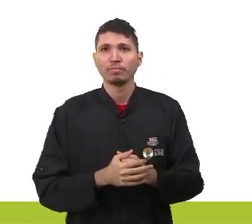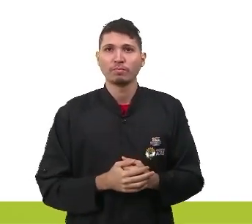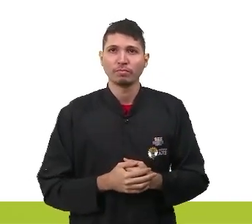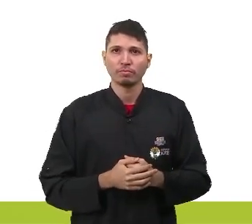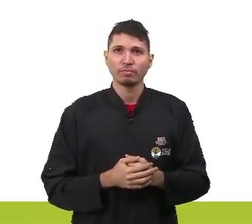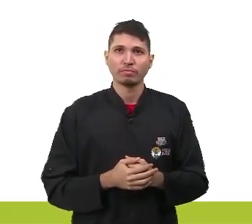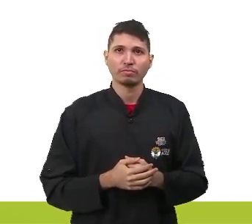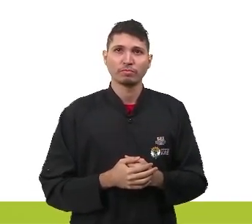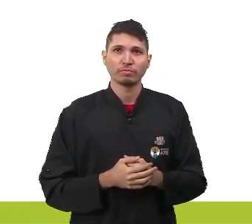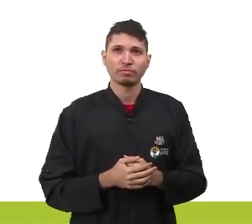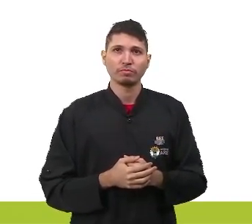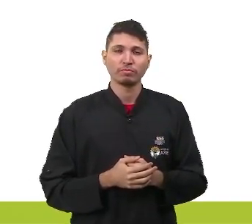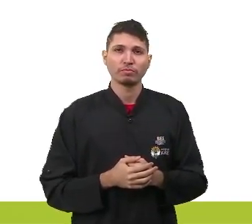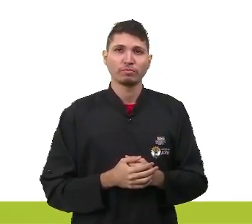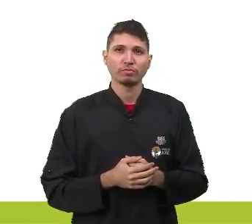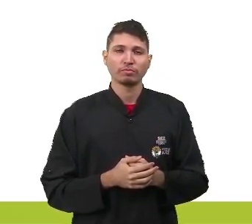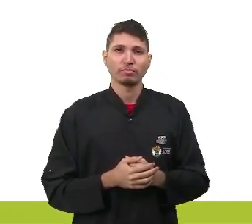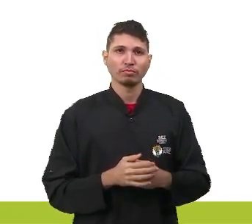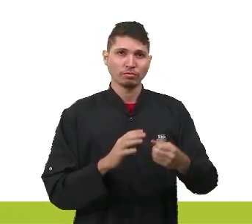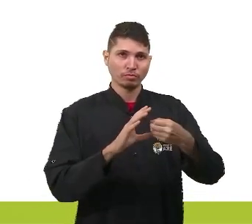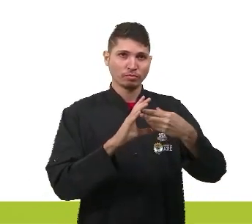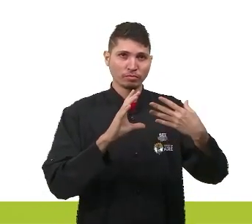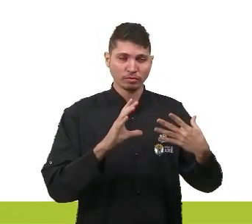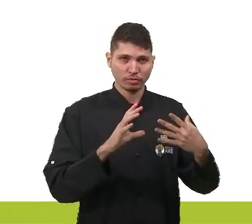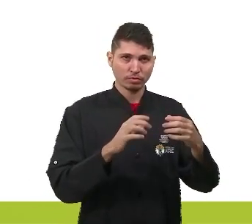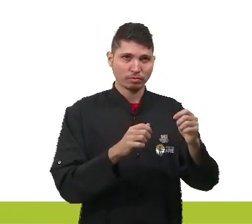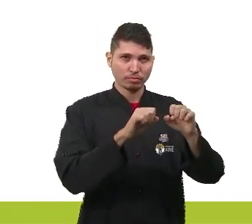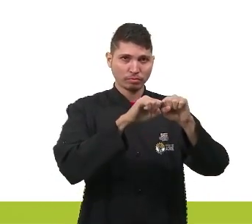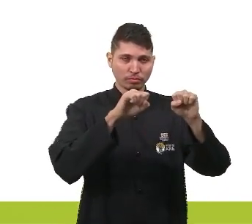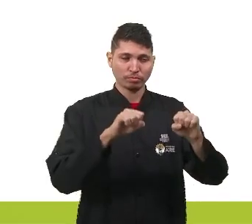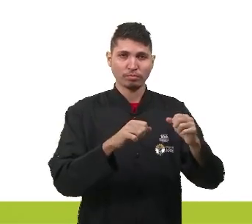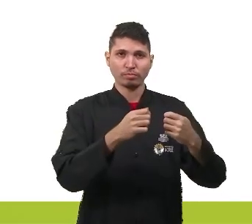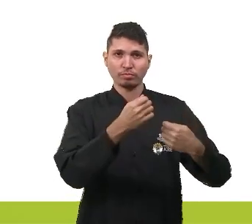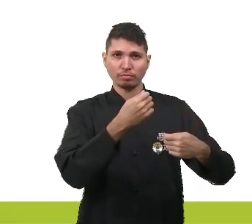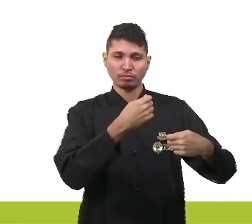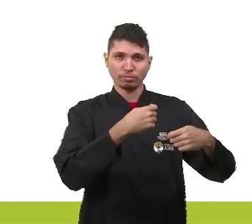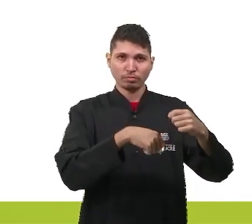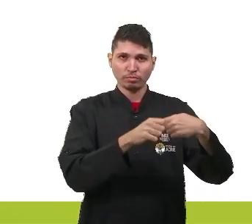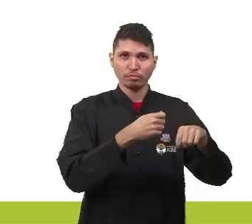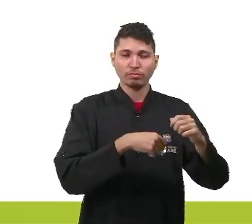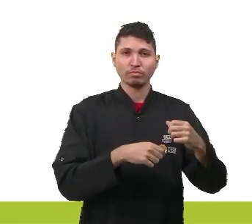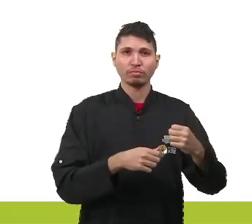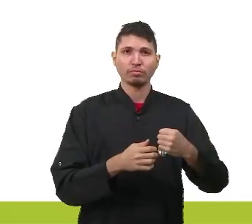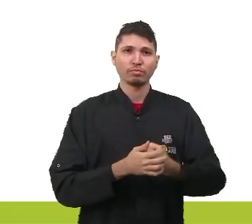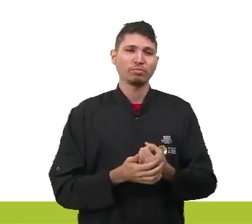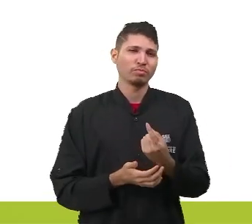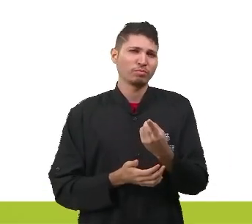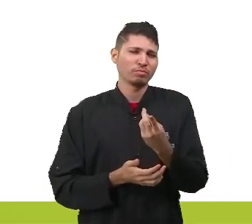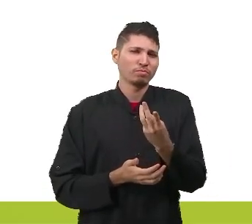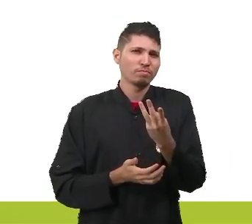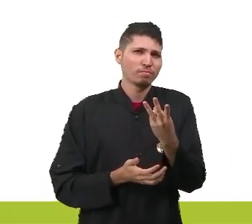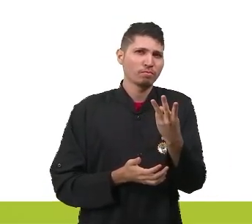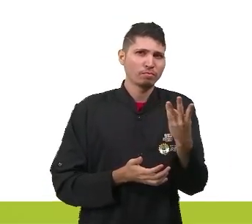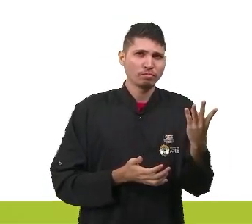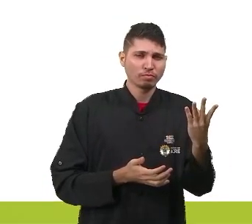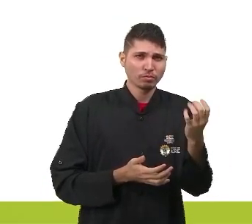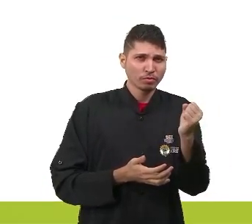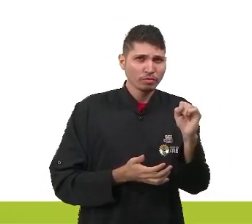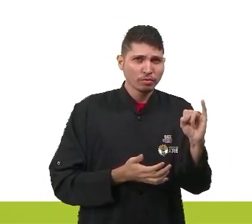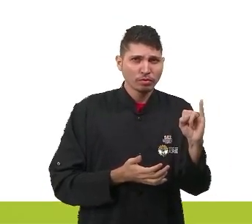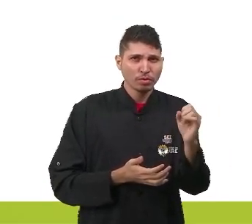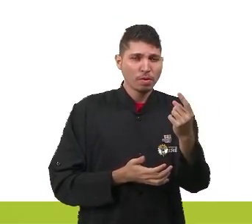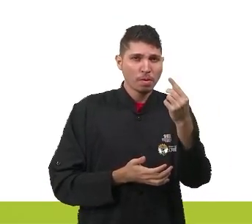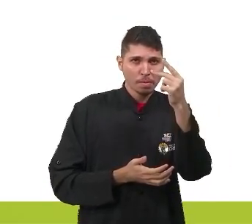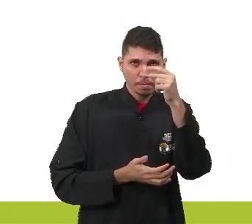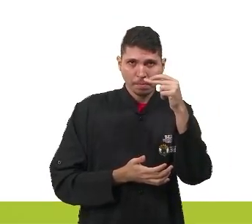comercial favorável, que seria a característica do mercantilismo? É quando você tem um número muito grande, se você observar aqui na balança,